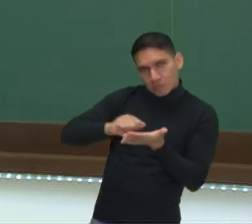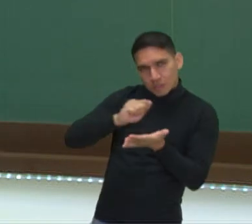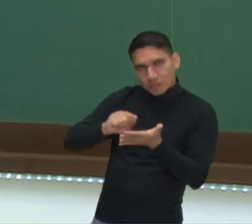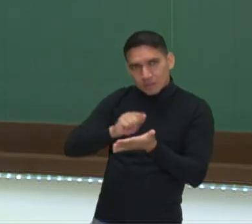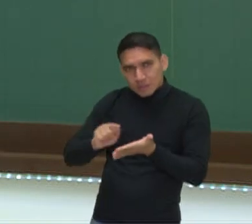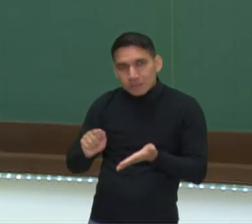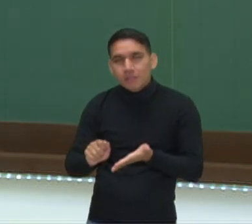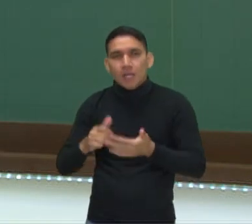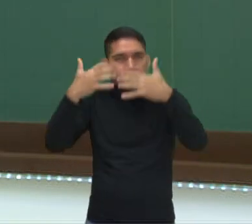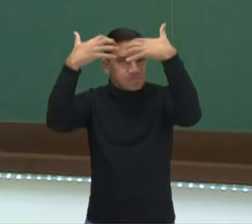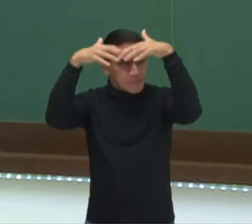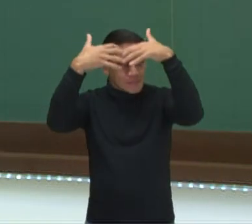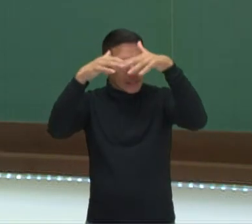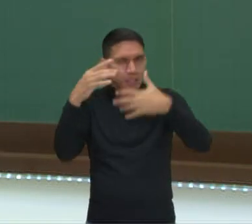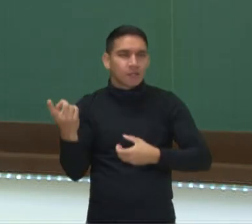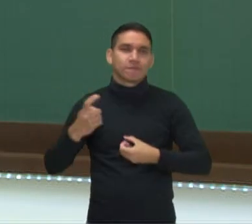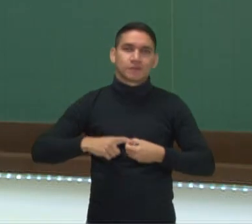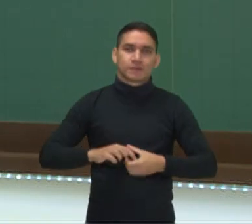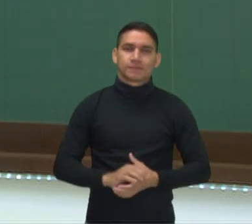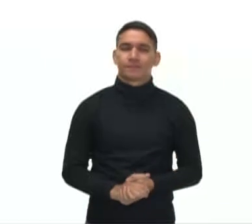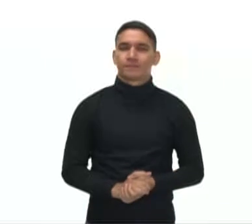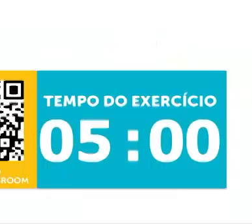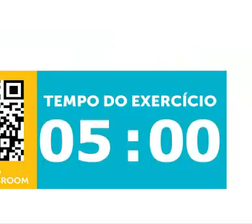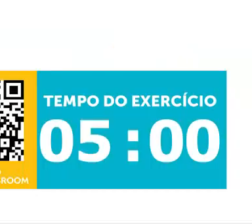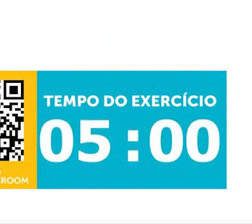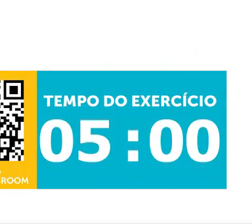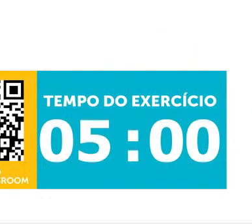caderno, pensem e já a gente volta.